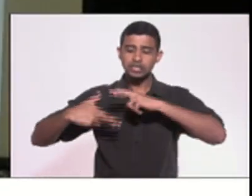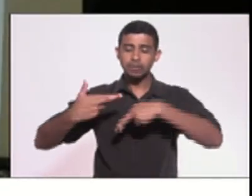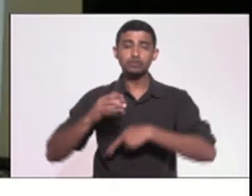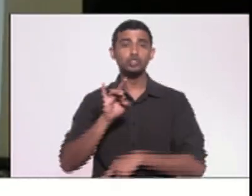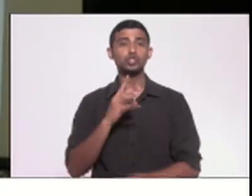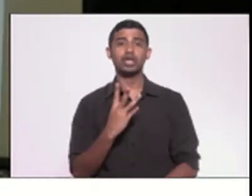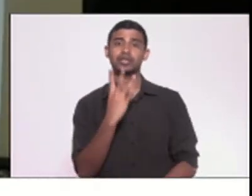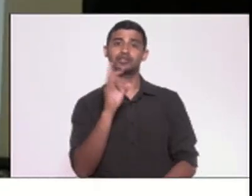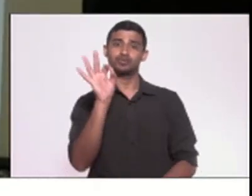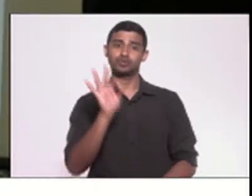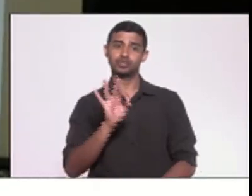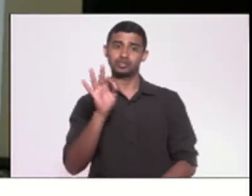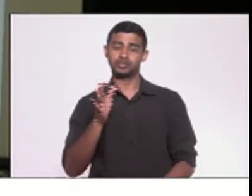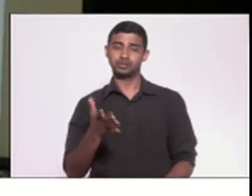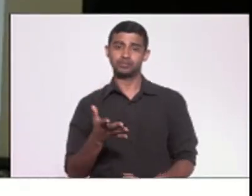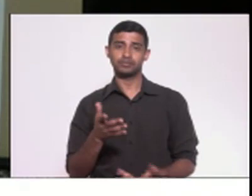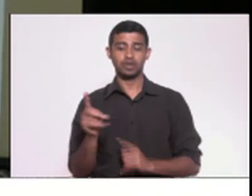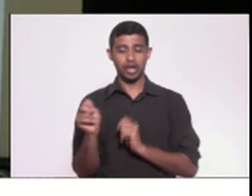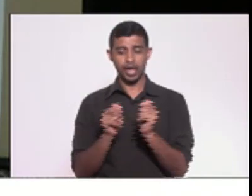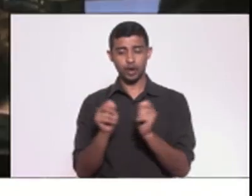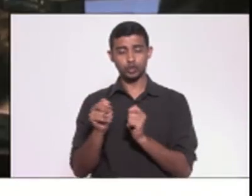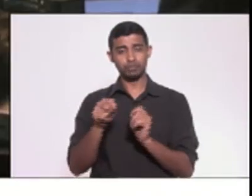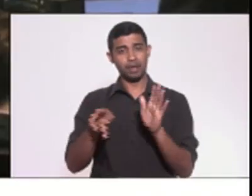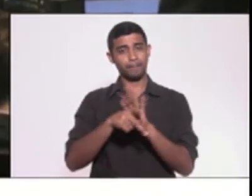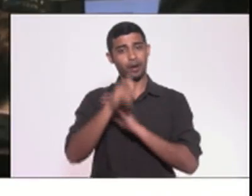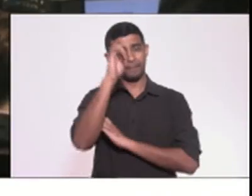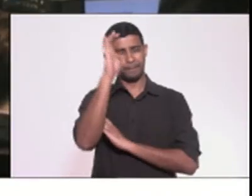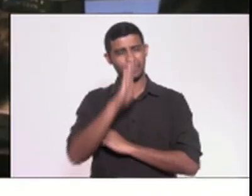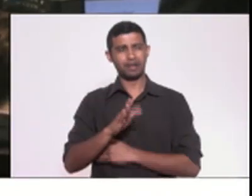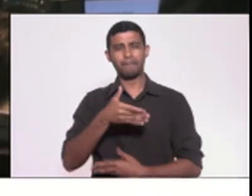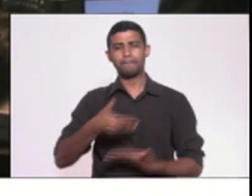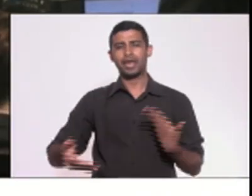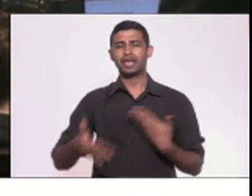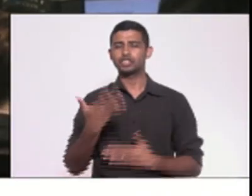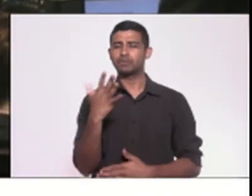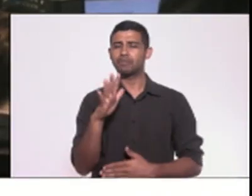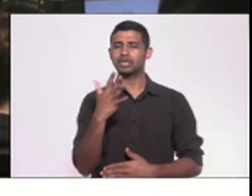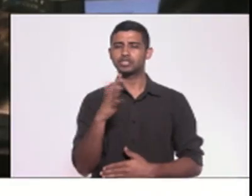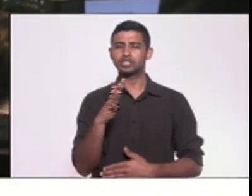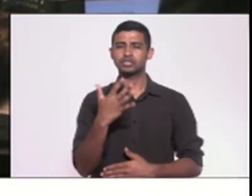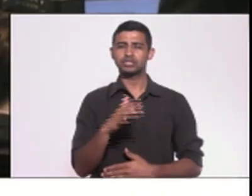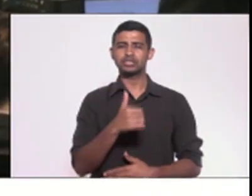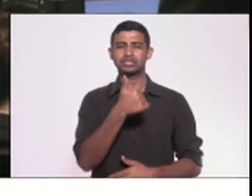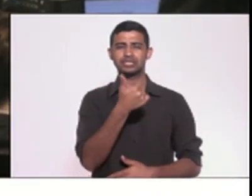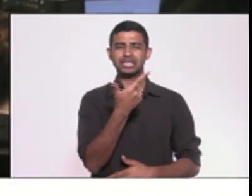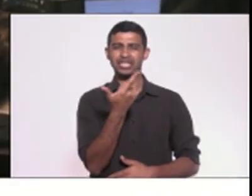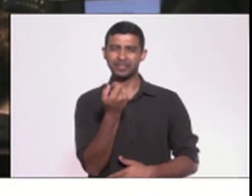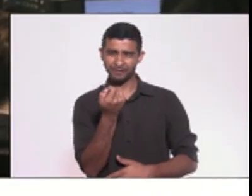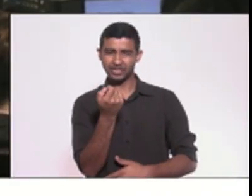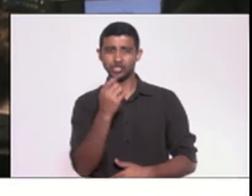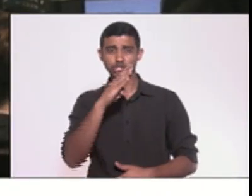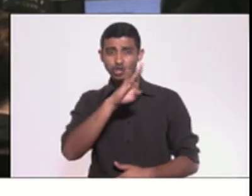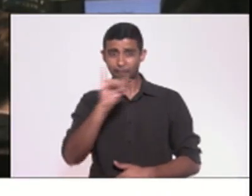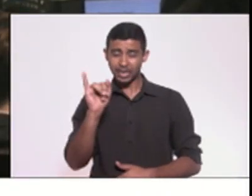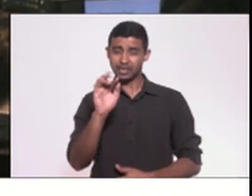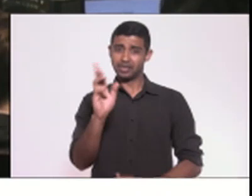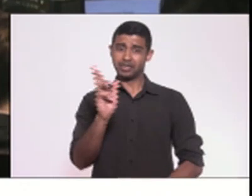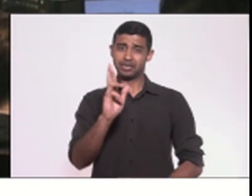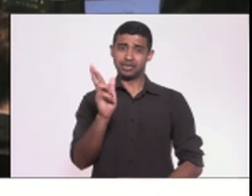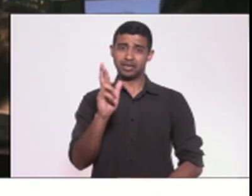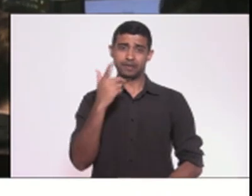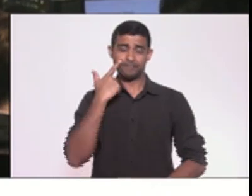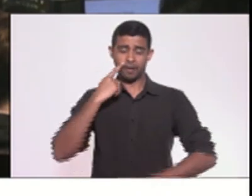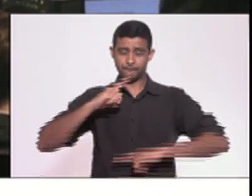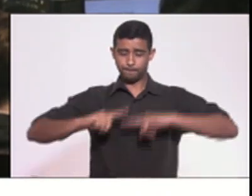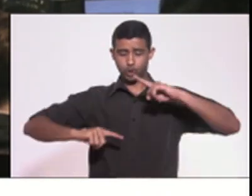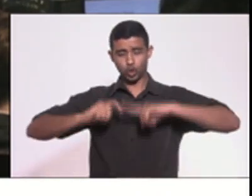disso. A economia brasileira perde, em média, aproximadamente 120 bilhões em